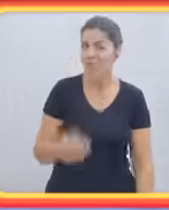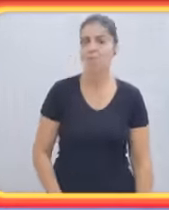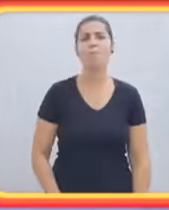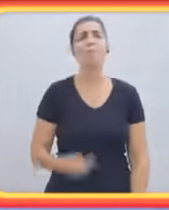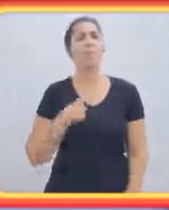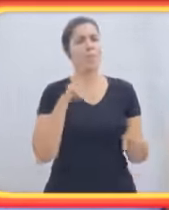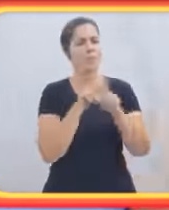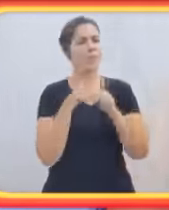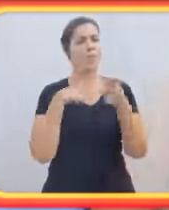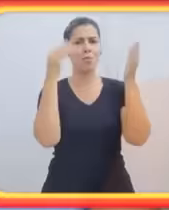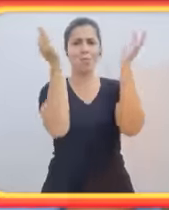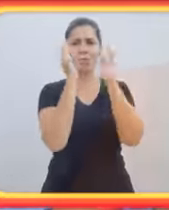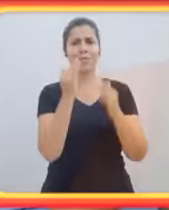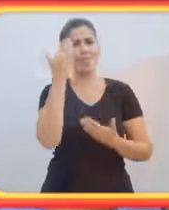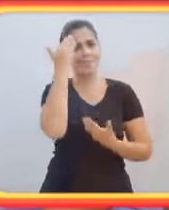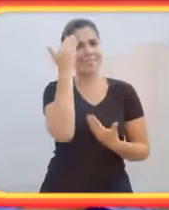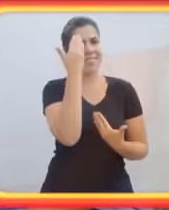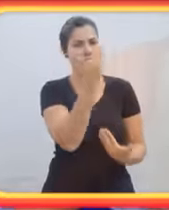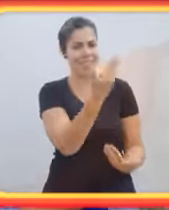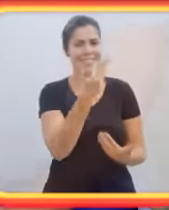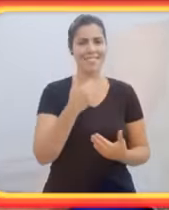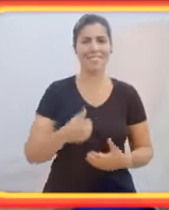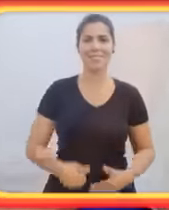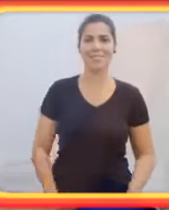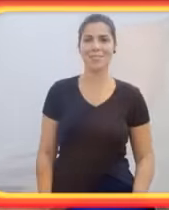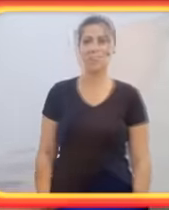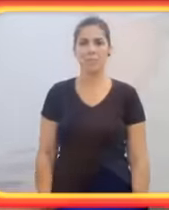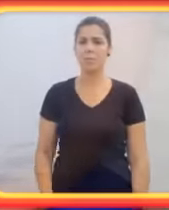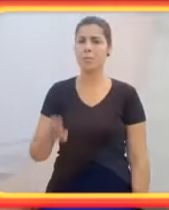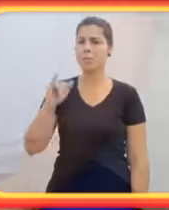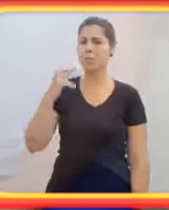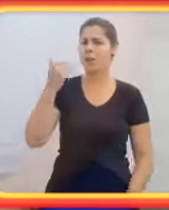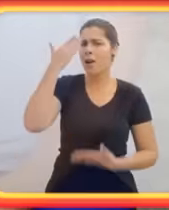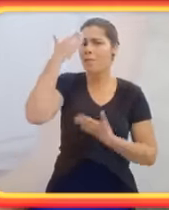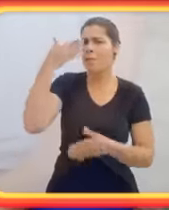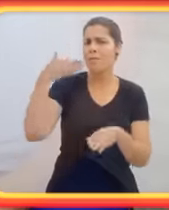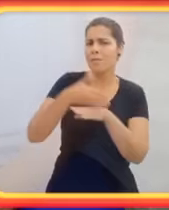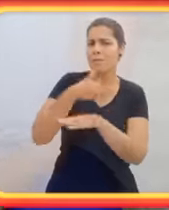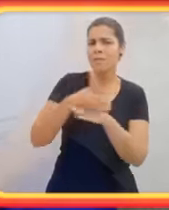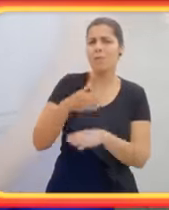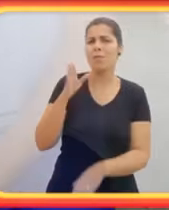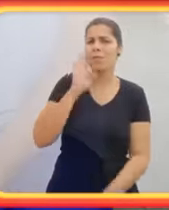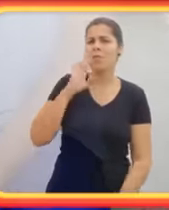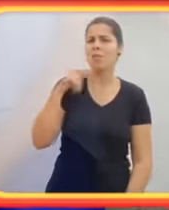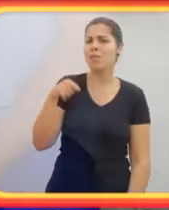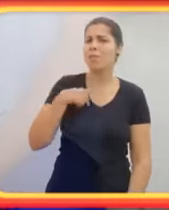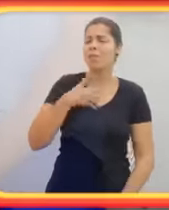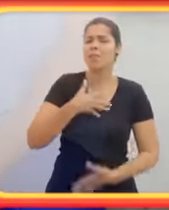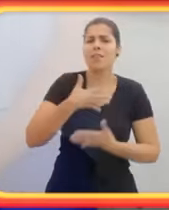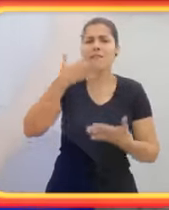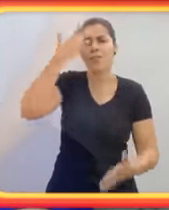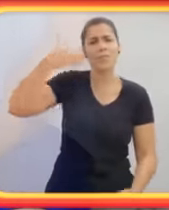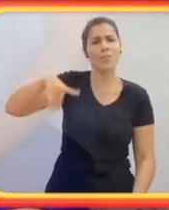Chico, obrigado pela oportunidade, foi tão bom te estar aqui, que pra mim foi uma grande honra, viu? Eu também estou muito feliz,